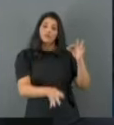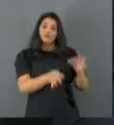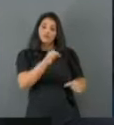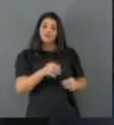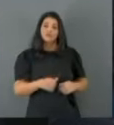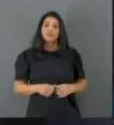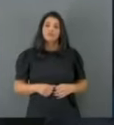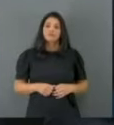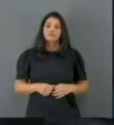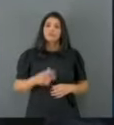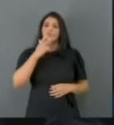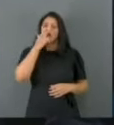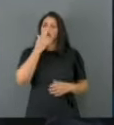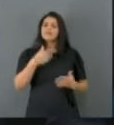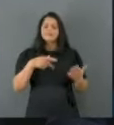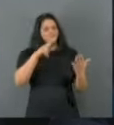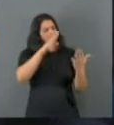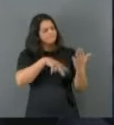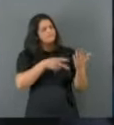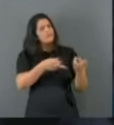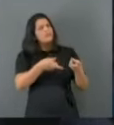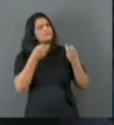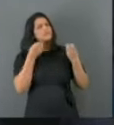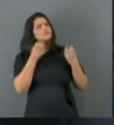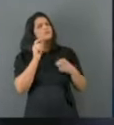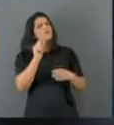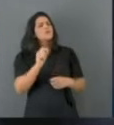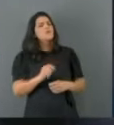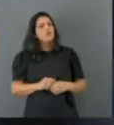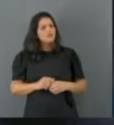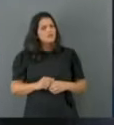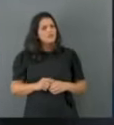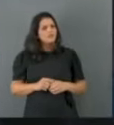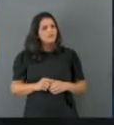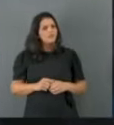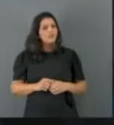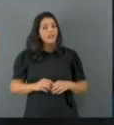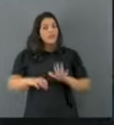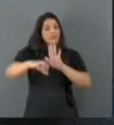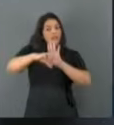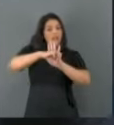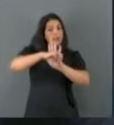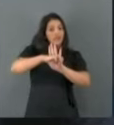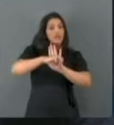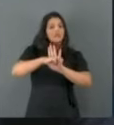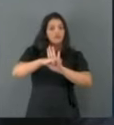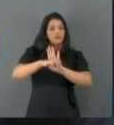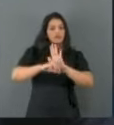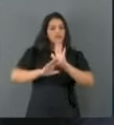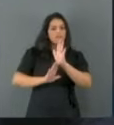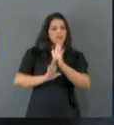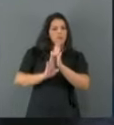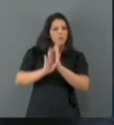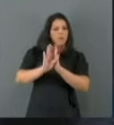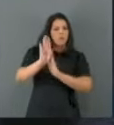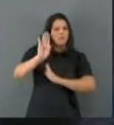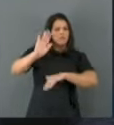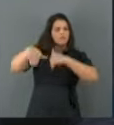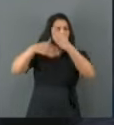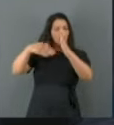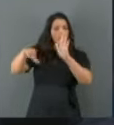Há uma certa percepção de que o crime está sendo escalado no Brasil, tanto a